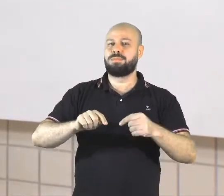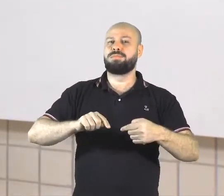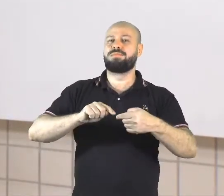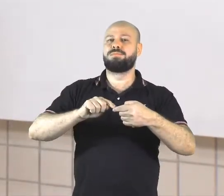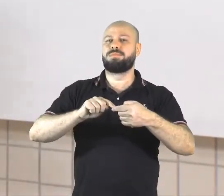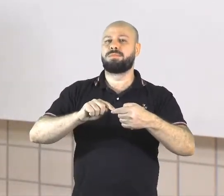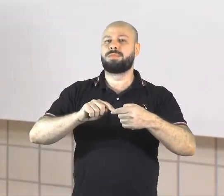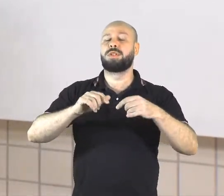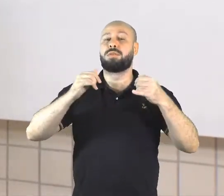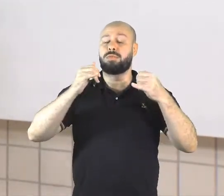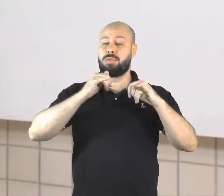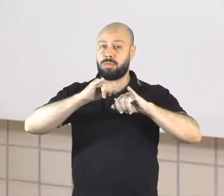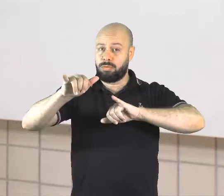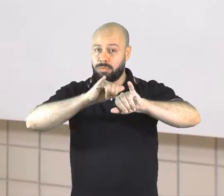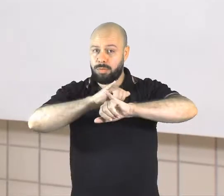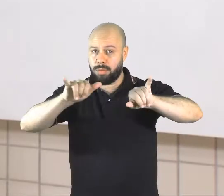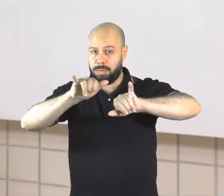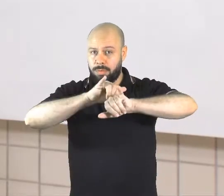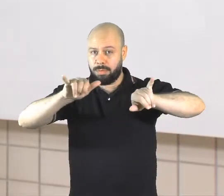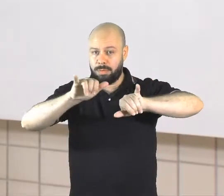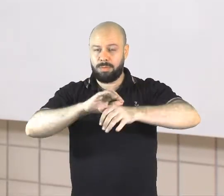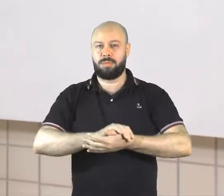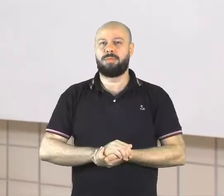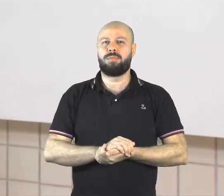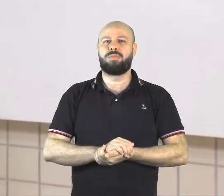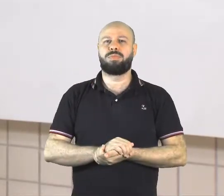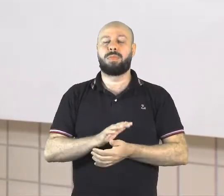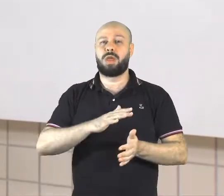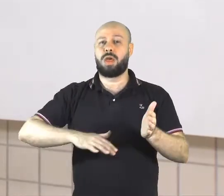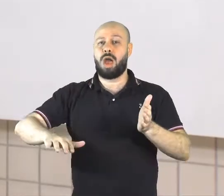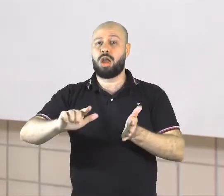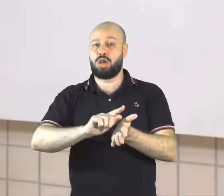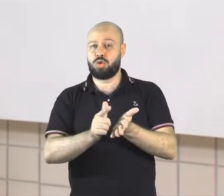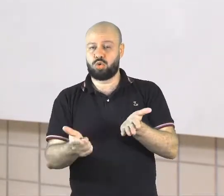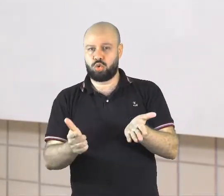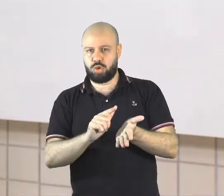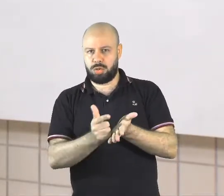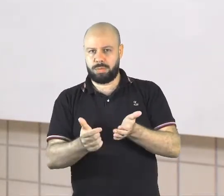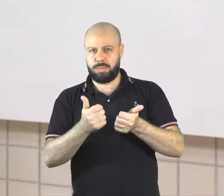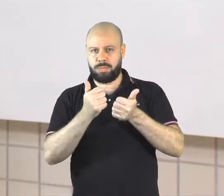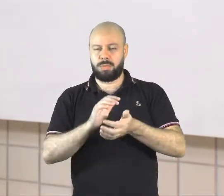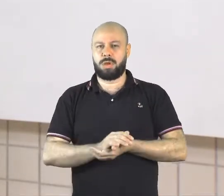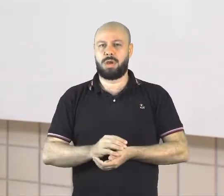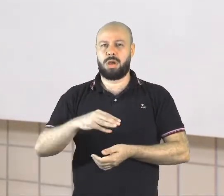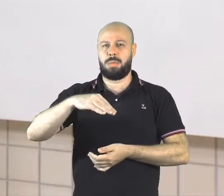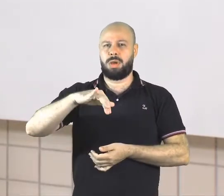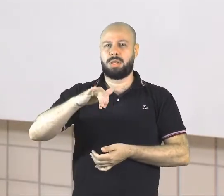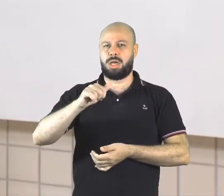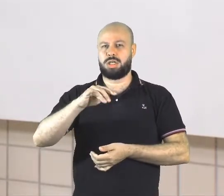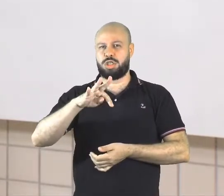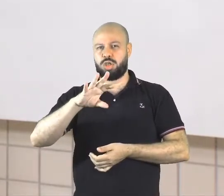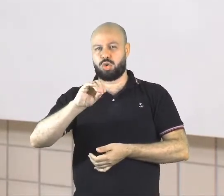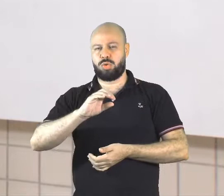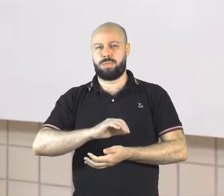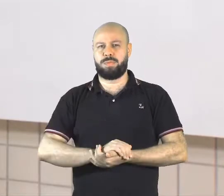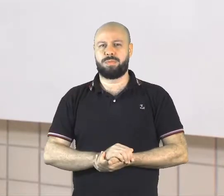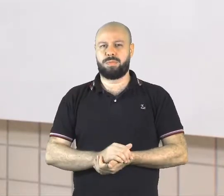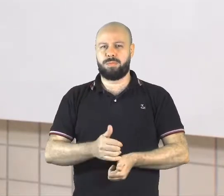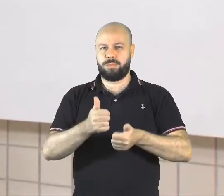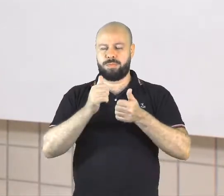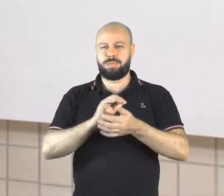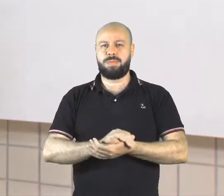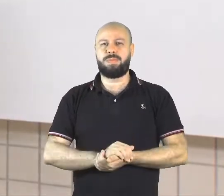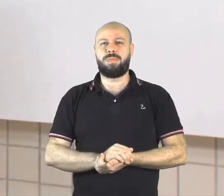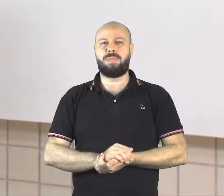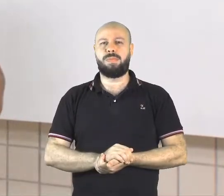Nos informar. É um texto informativo de campo jornalístico, midiático, tá certo? Então vamos